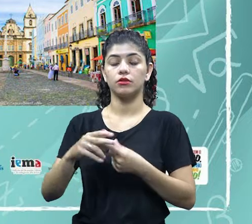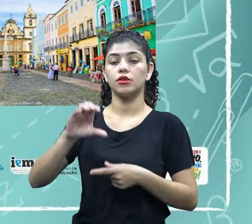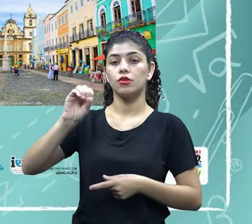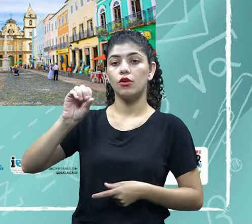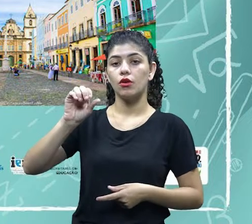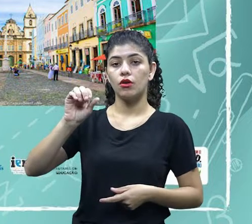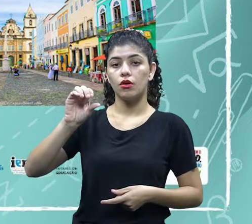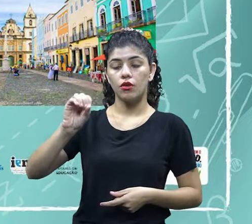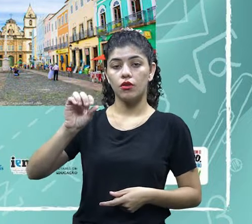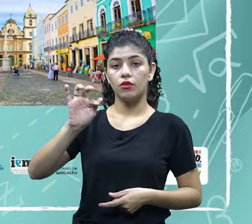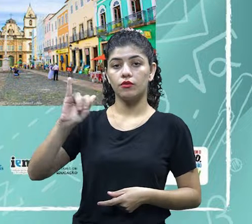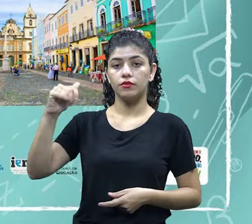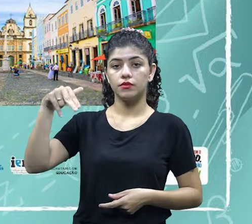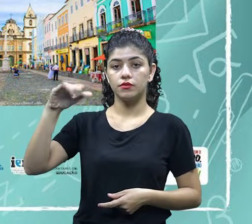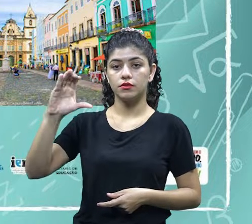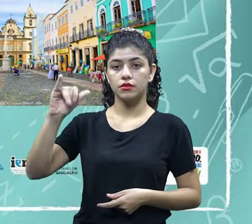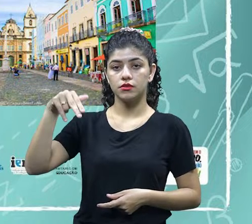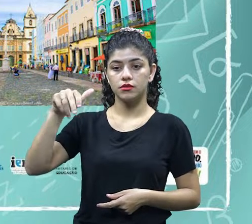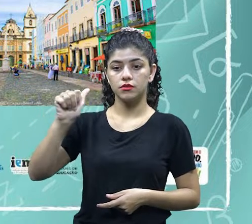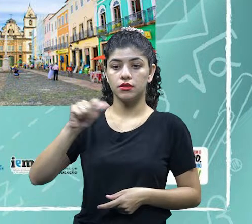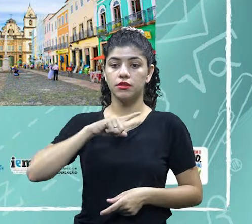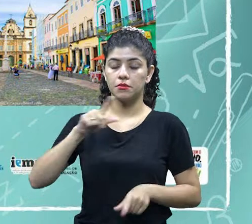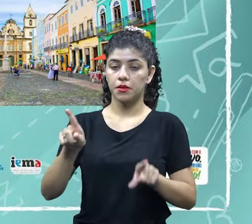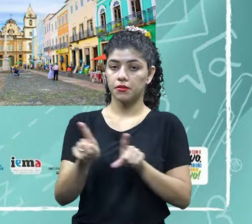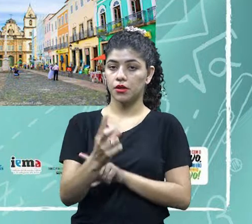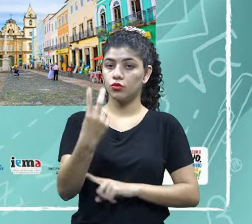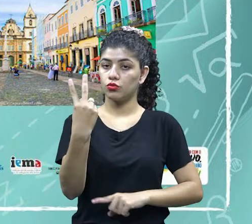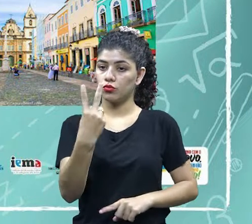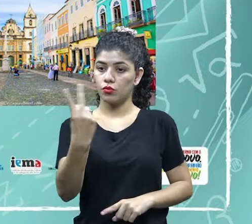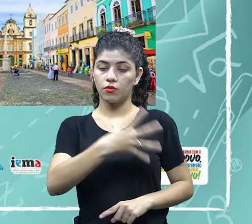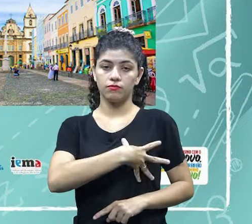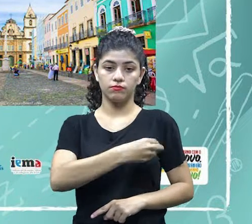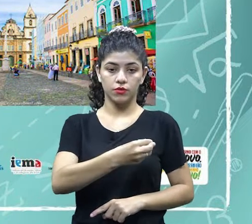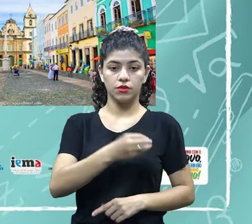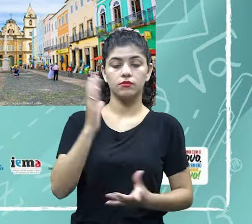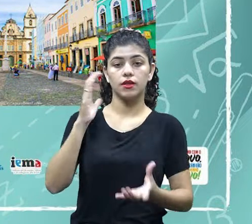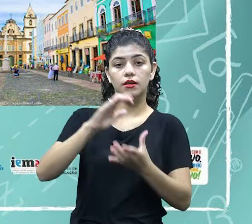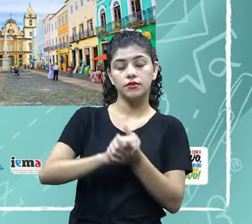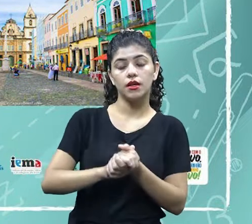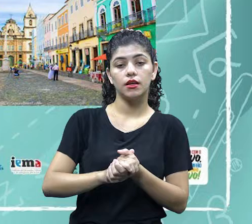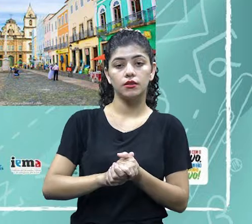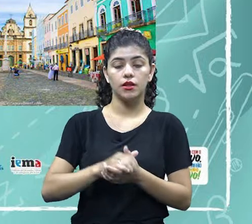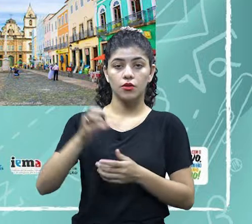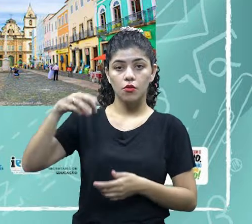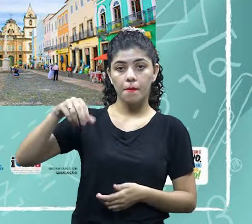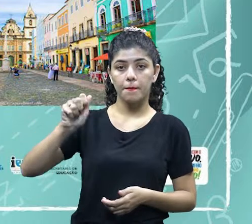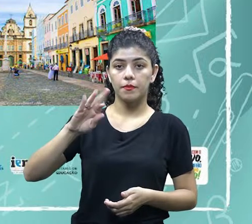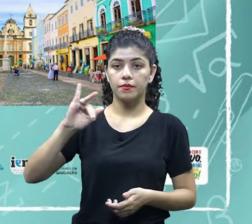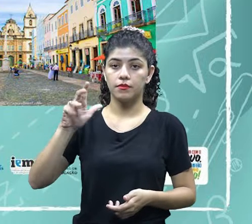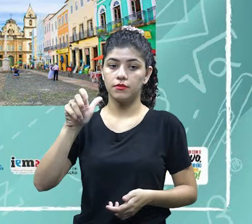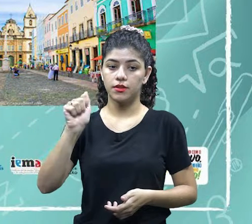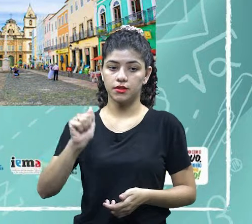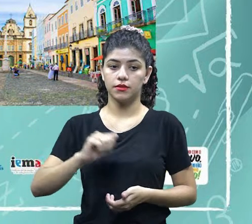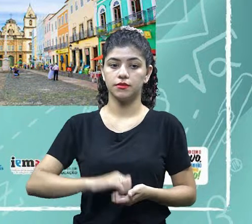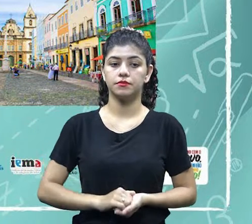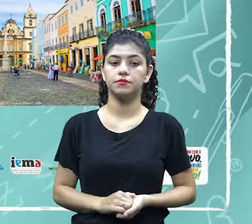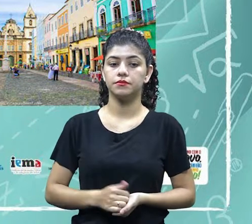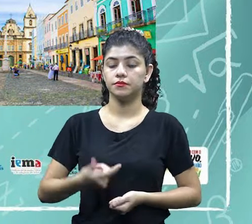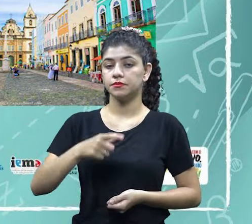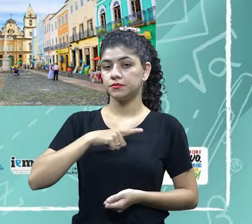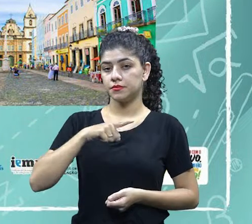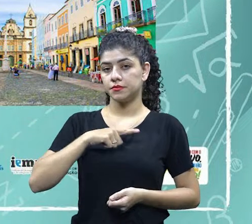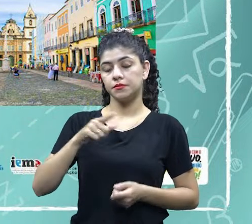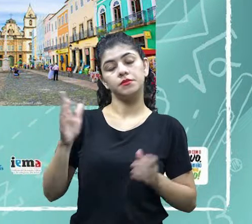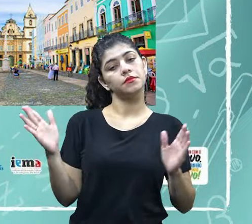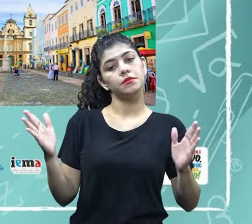oficina. Ele também é pai de 2 filhos e casado com Dona Maria. Então João é um pai de família. Ele mora em